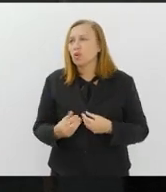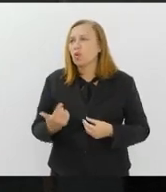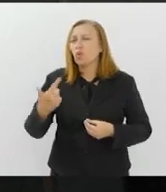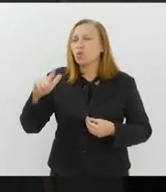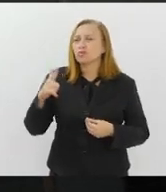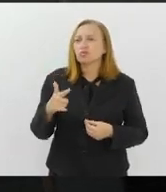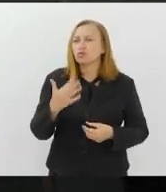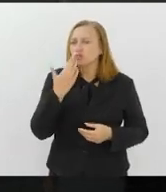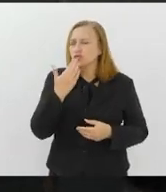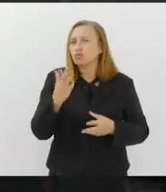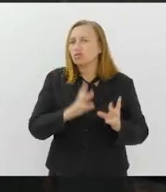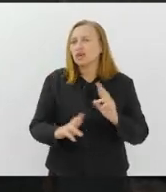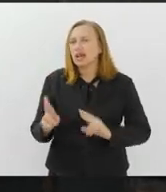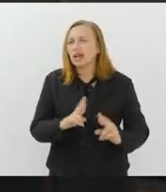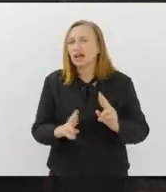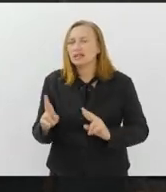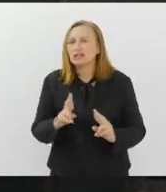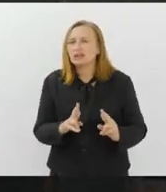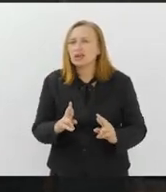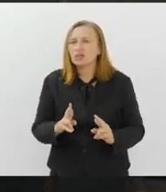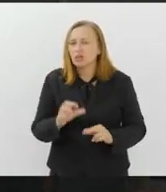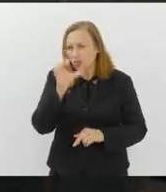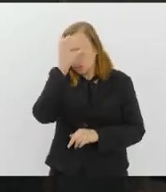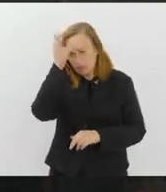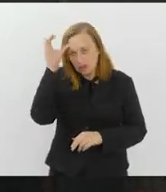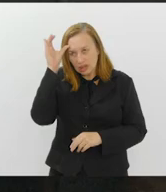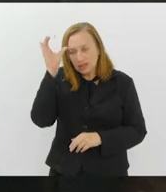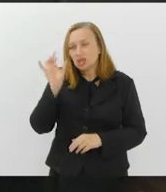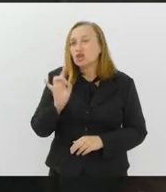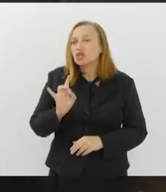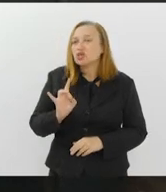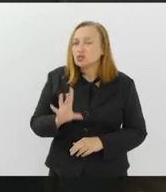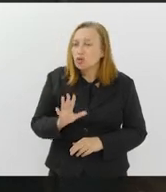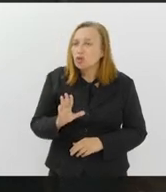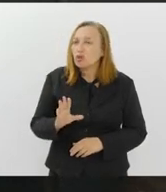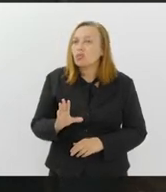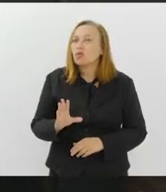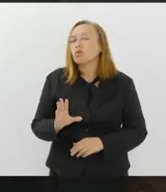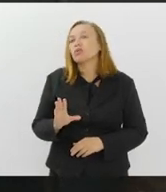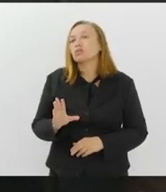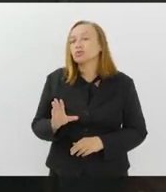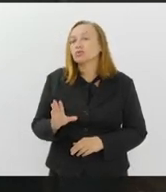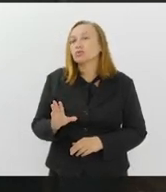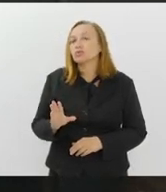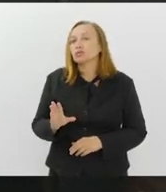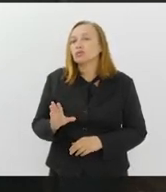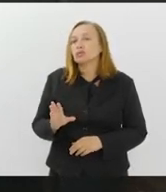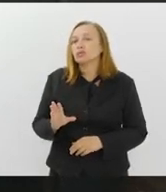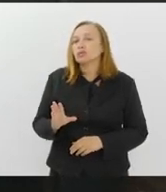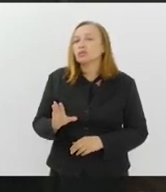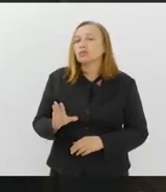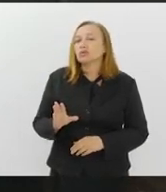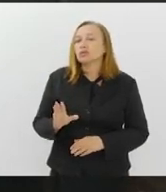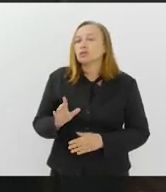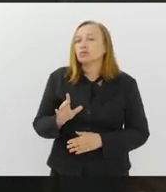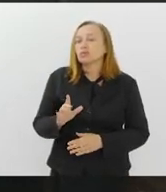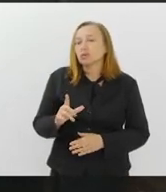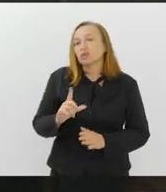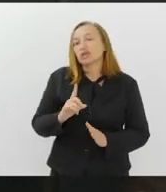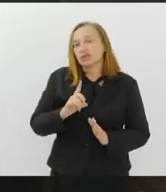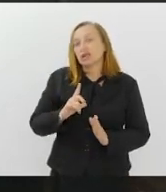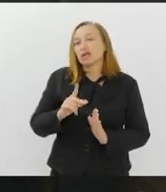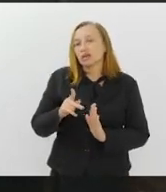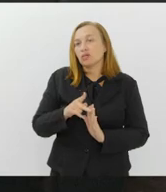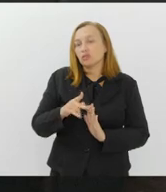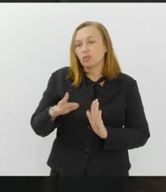tipo de relação entre o beneficiário, a não ser quando ele está de posse com esse protocolo para procurar. Tem dentro